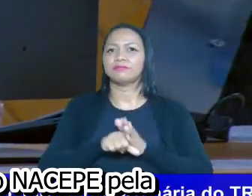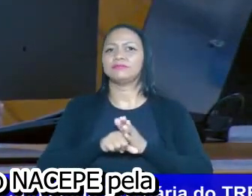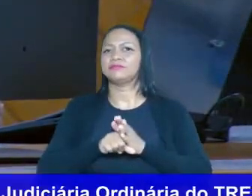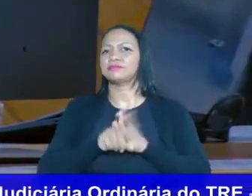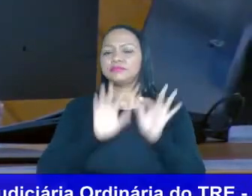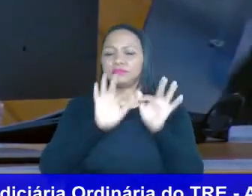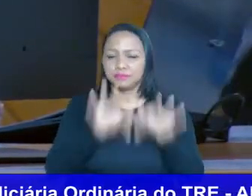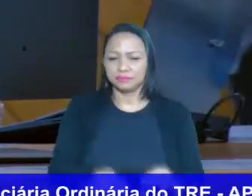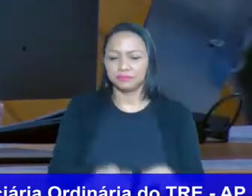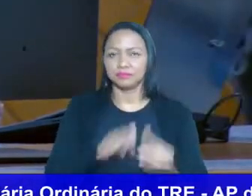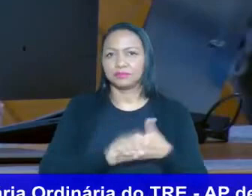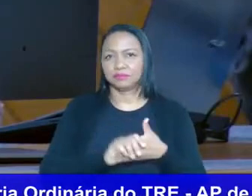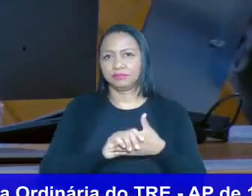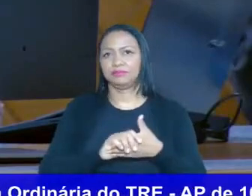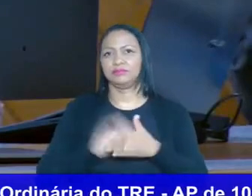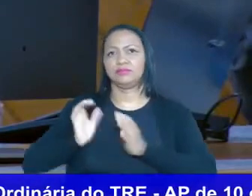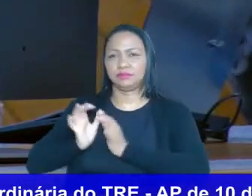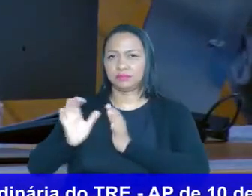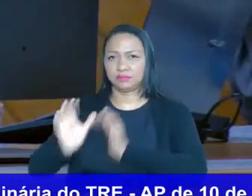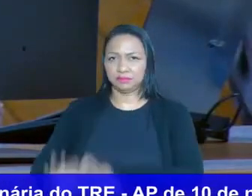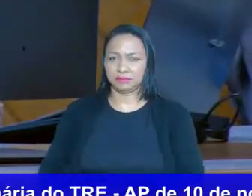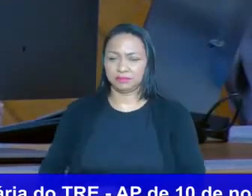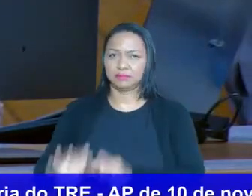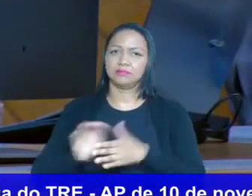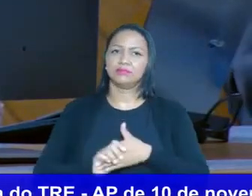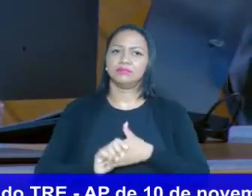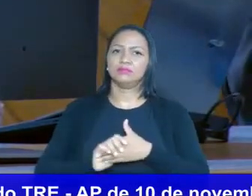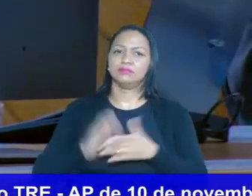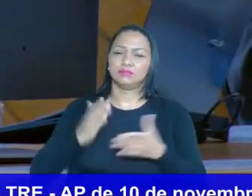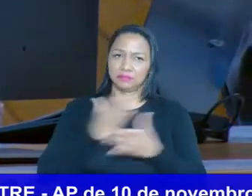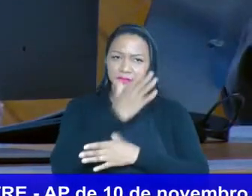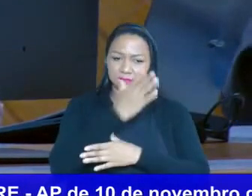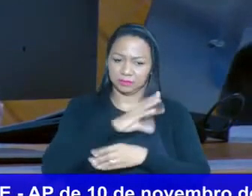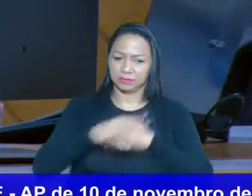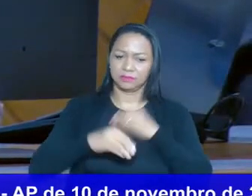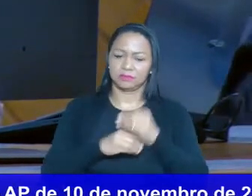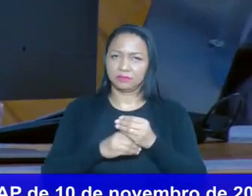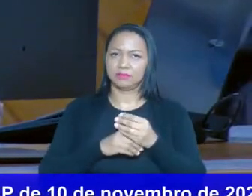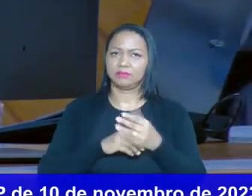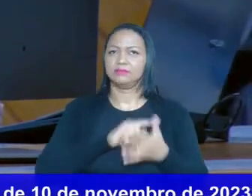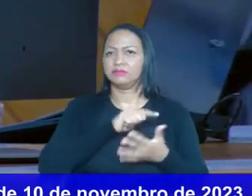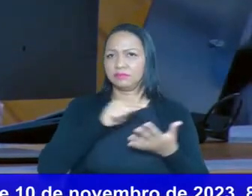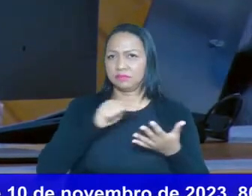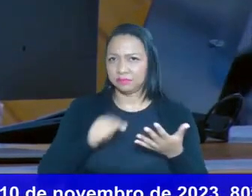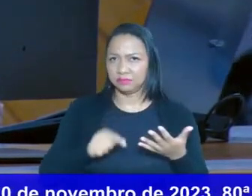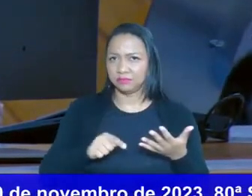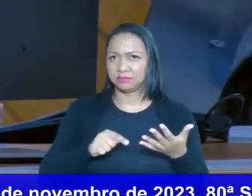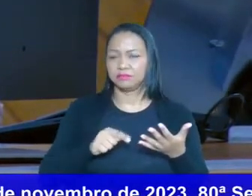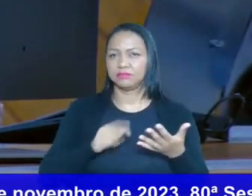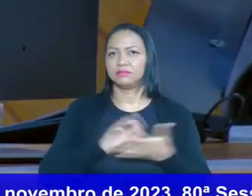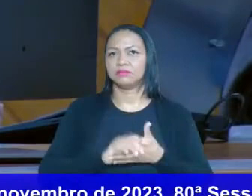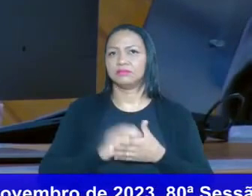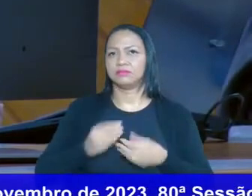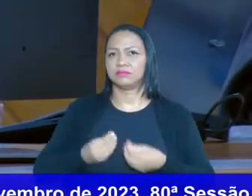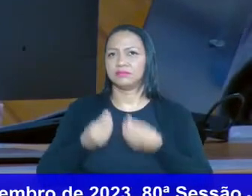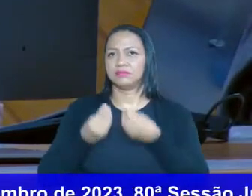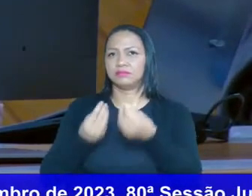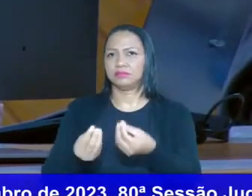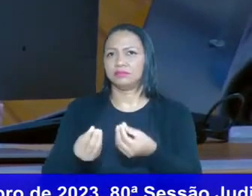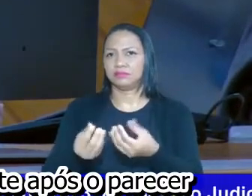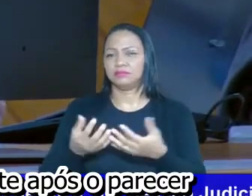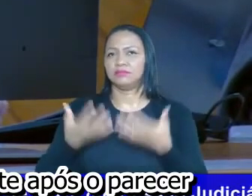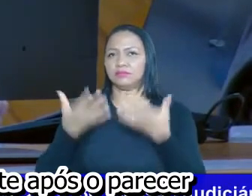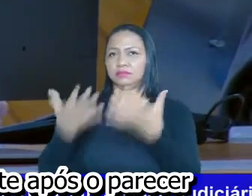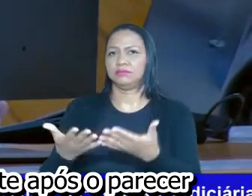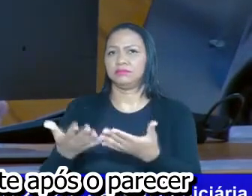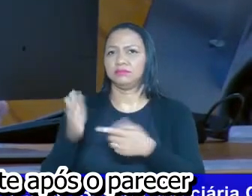do NACEP, pela aprovação com ressalvas, apontando a